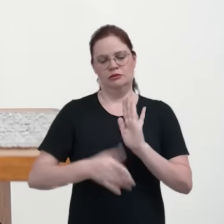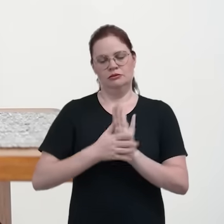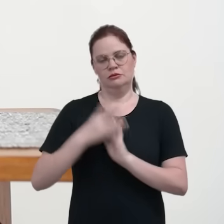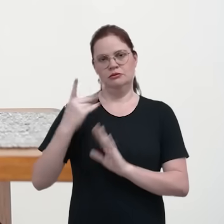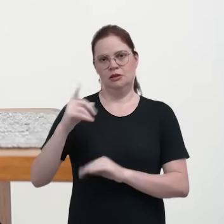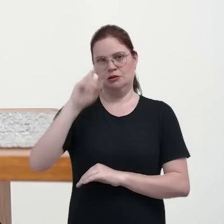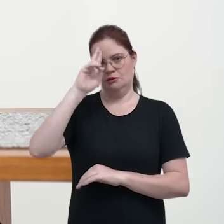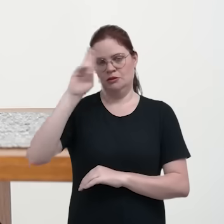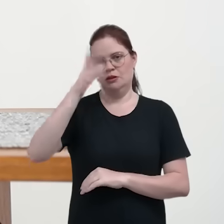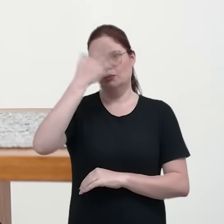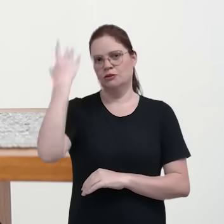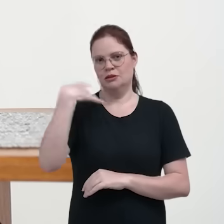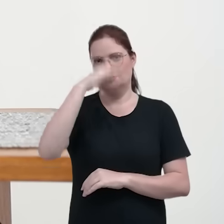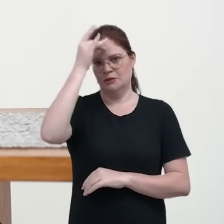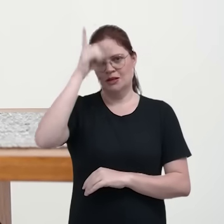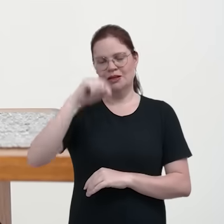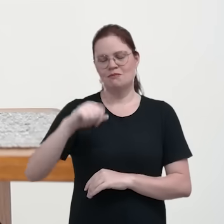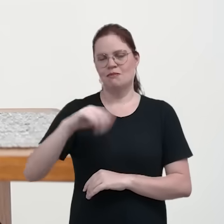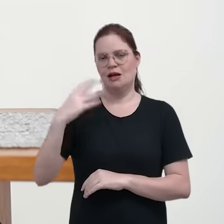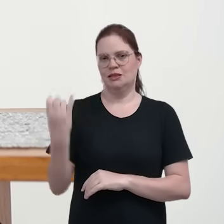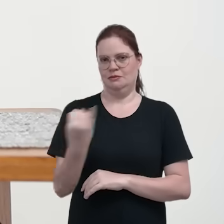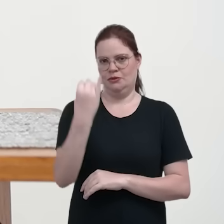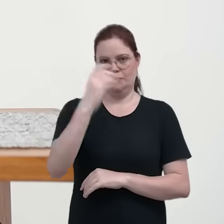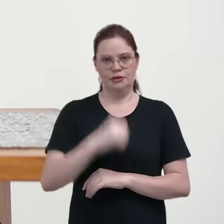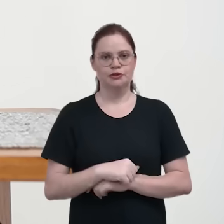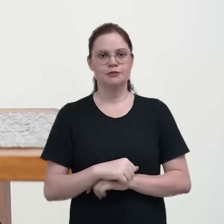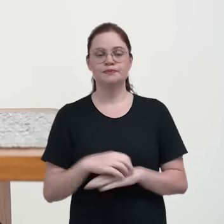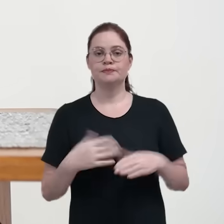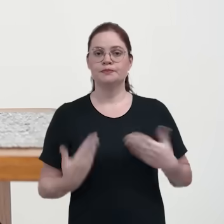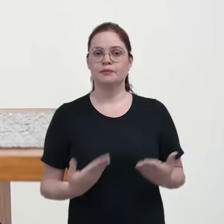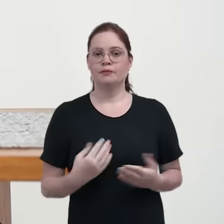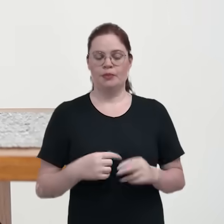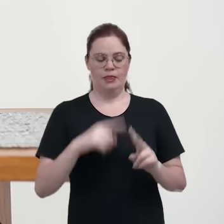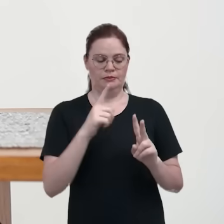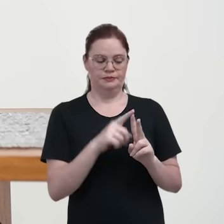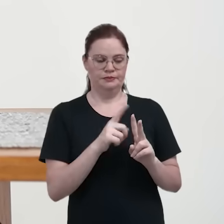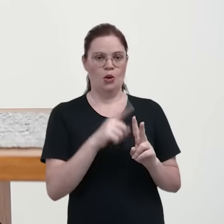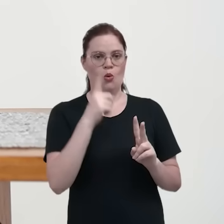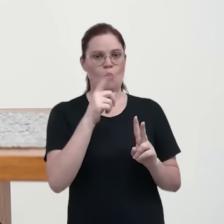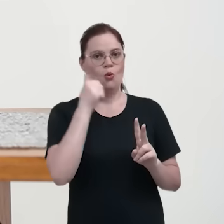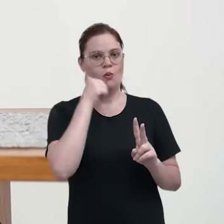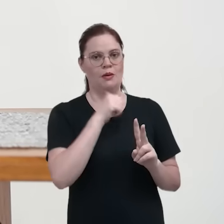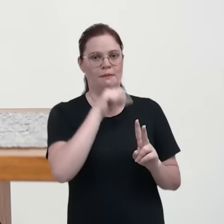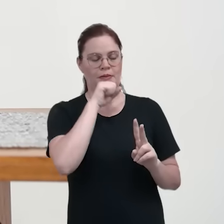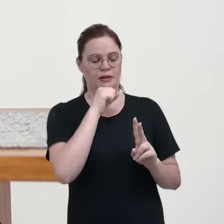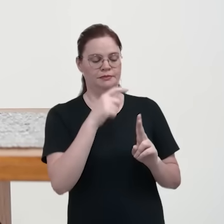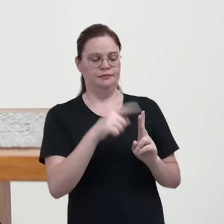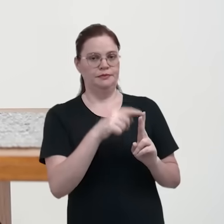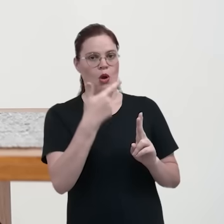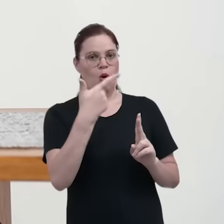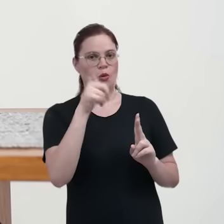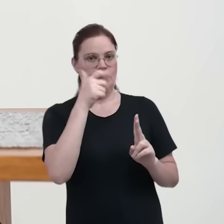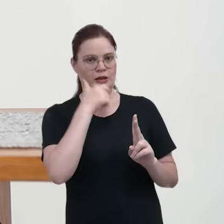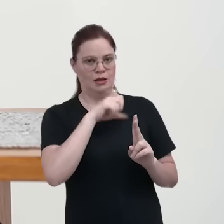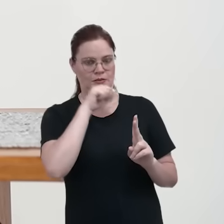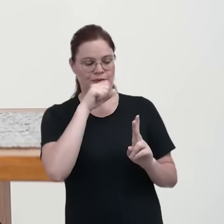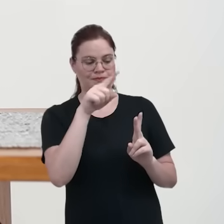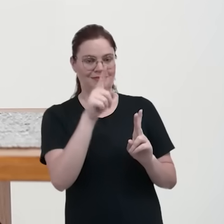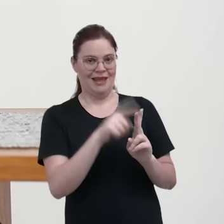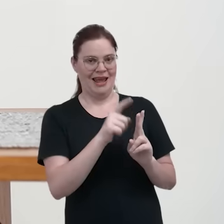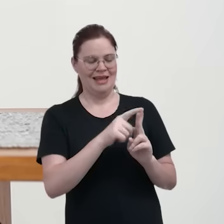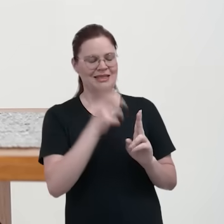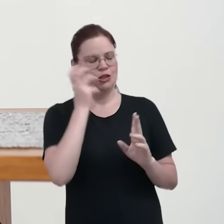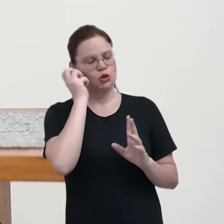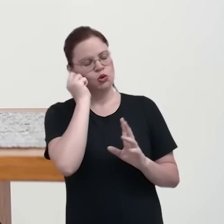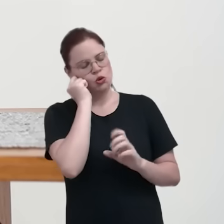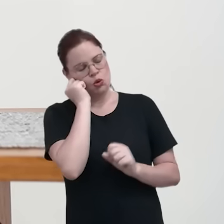temos. E uma das mães ela dormiu sobre a criança, ou